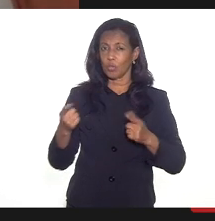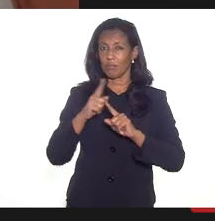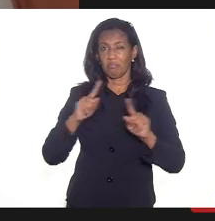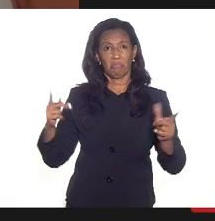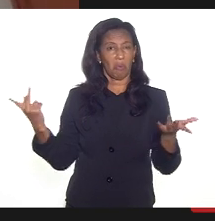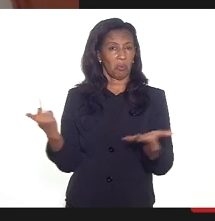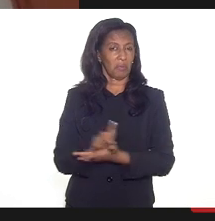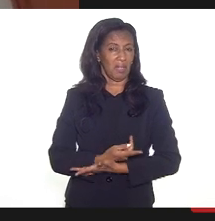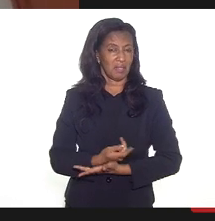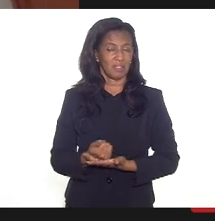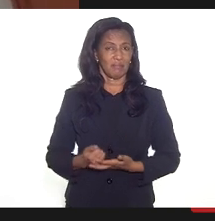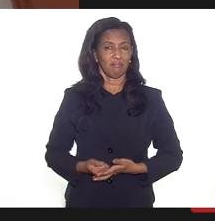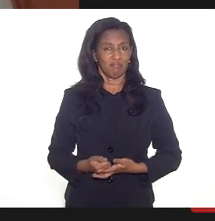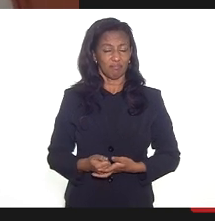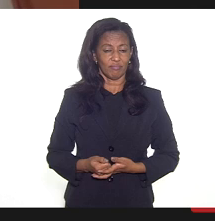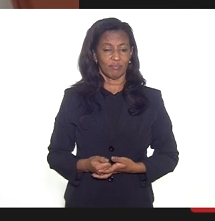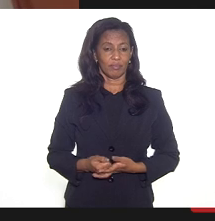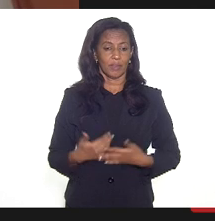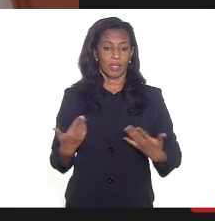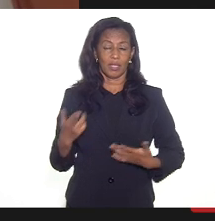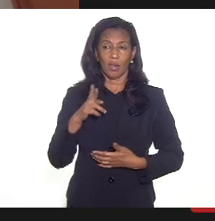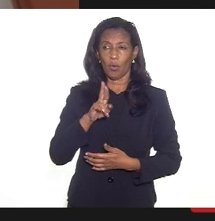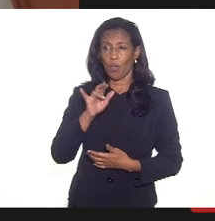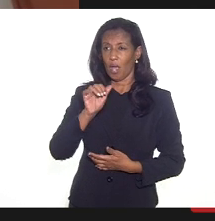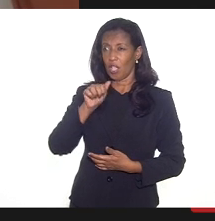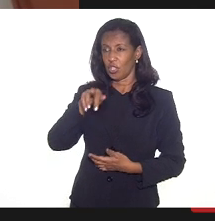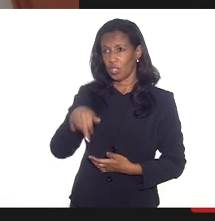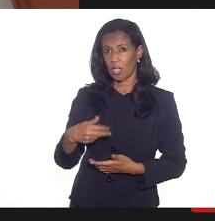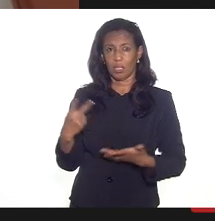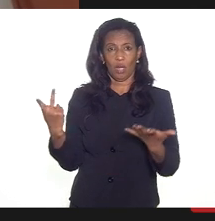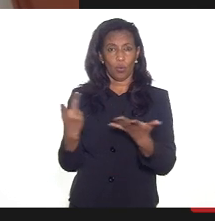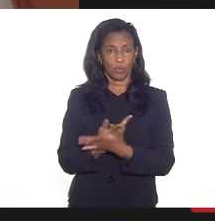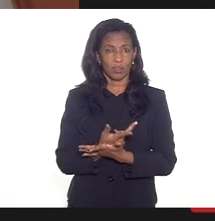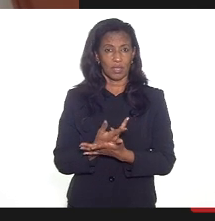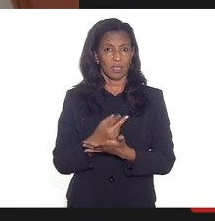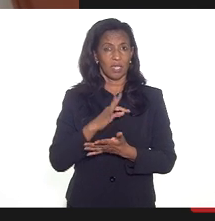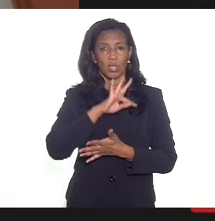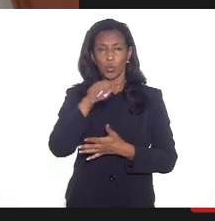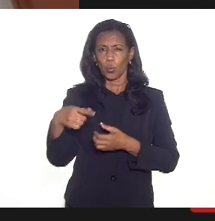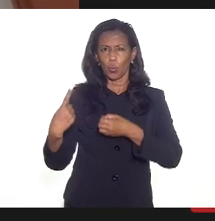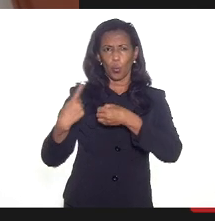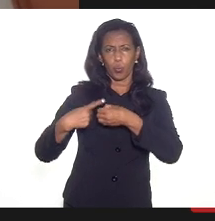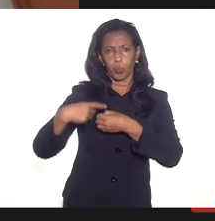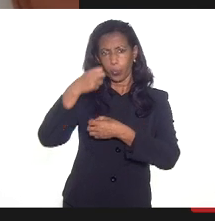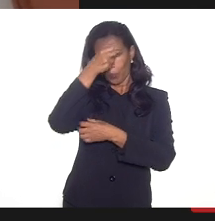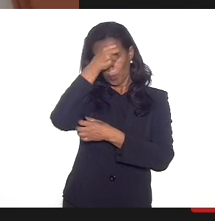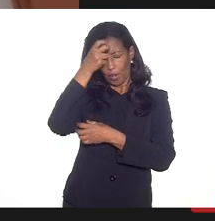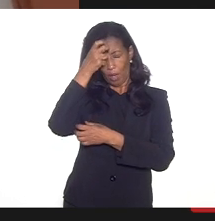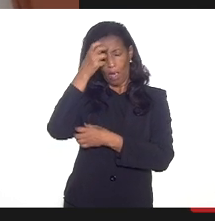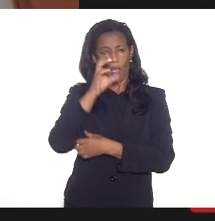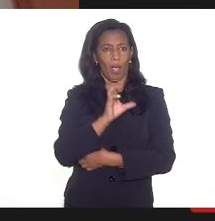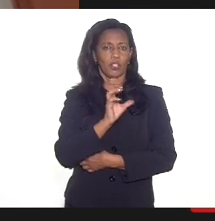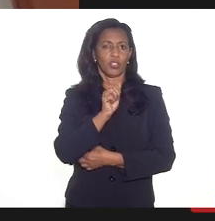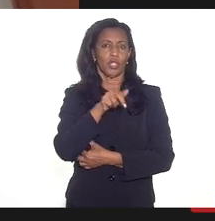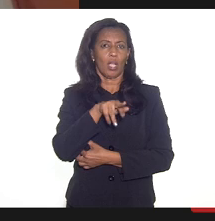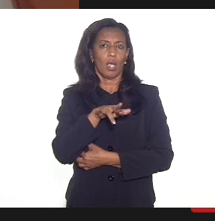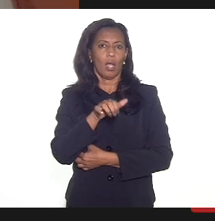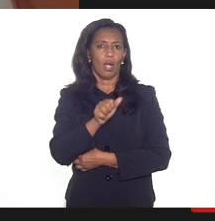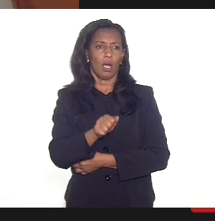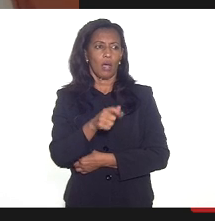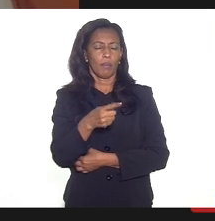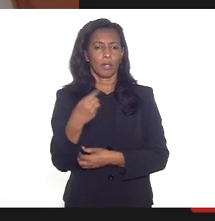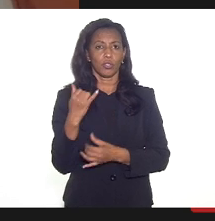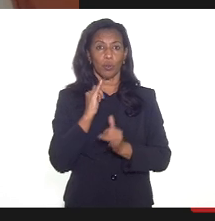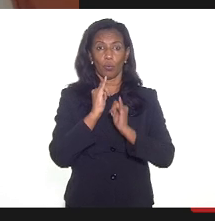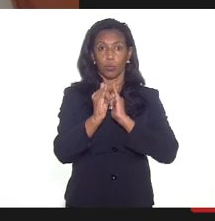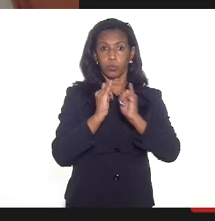acontecem. Então, Rejane, está acontecendo em tudo quanto é município, aí as câmaras municipais estão